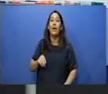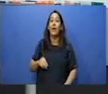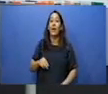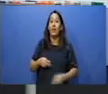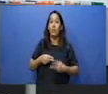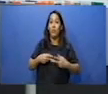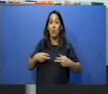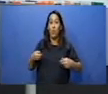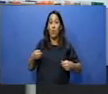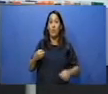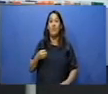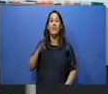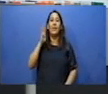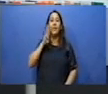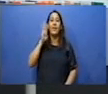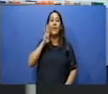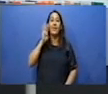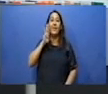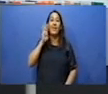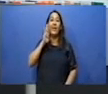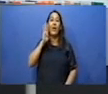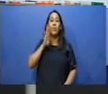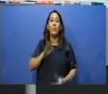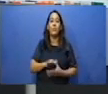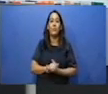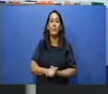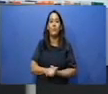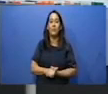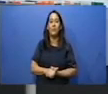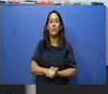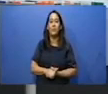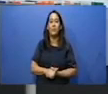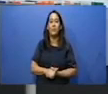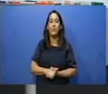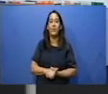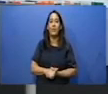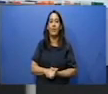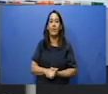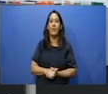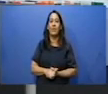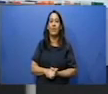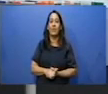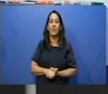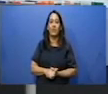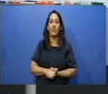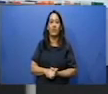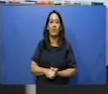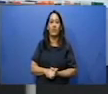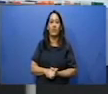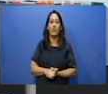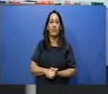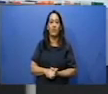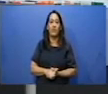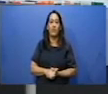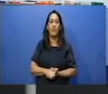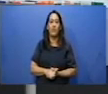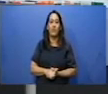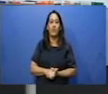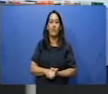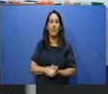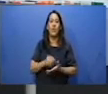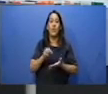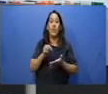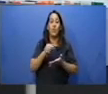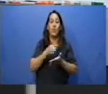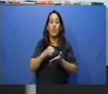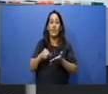acho que isso daqui todo mundo ouviu falar, ó. Calma aí, ó. Antes da notícia, a gente vai ter, para escrever